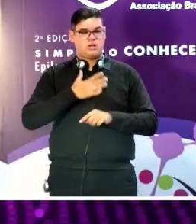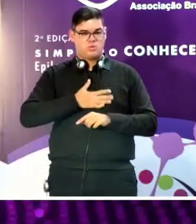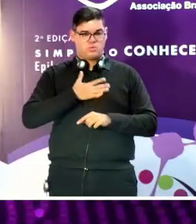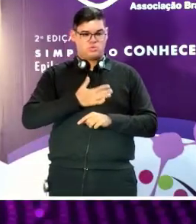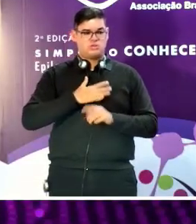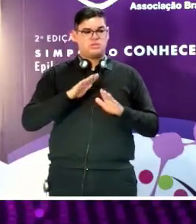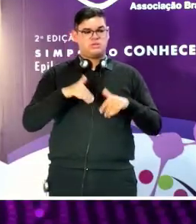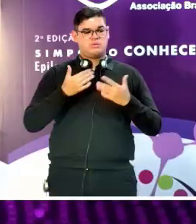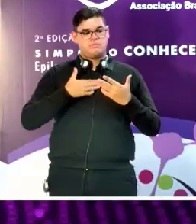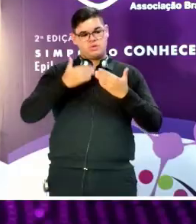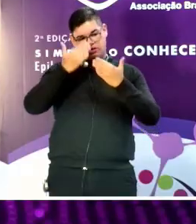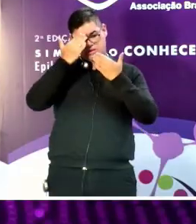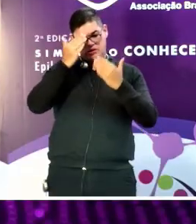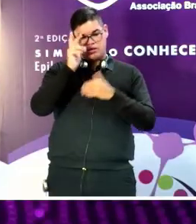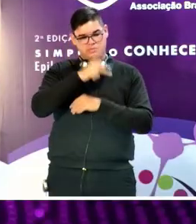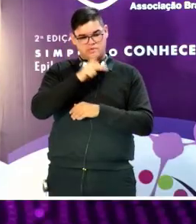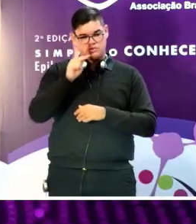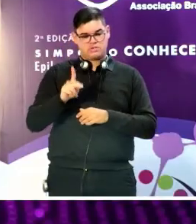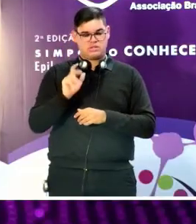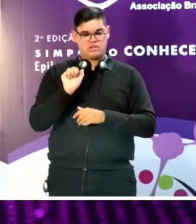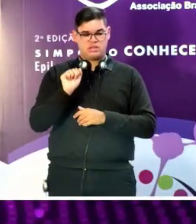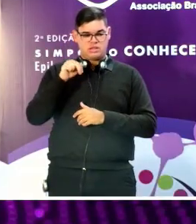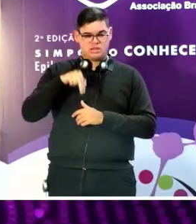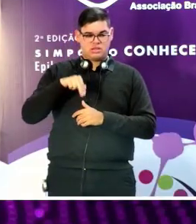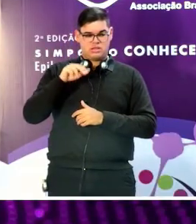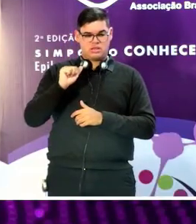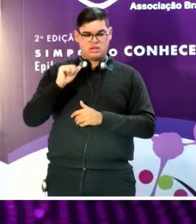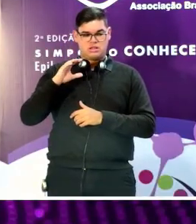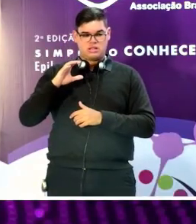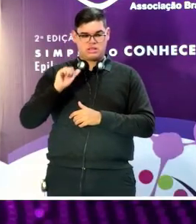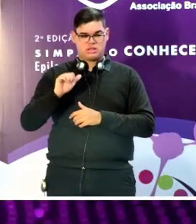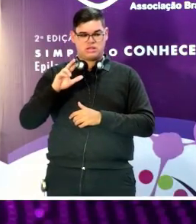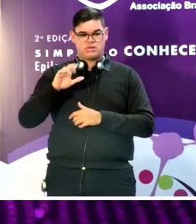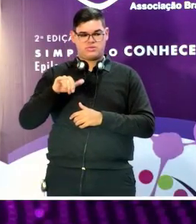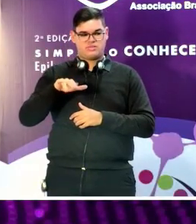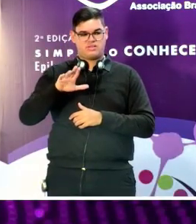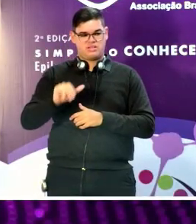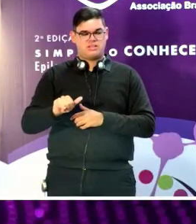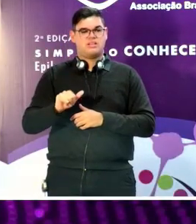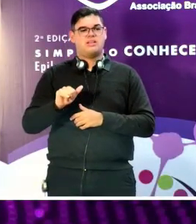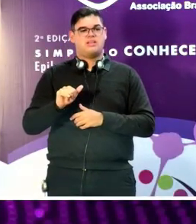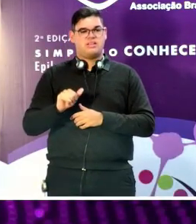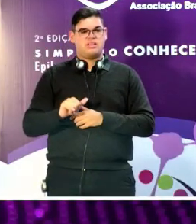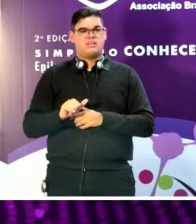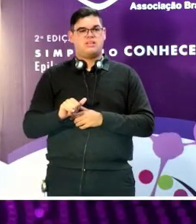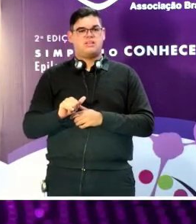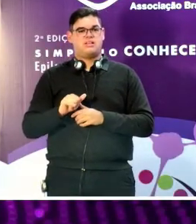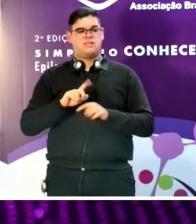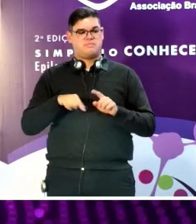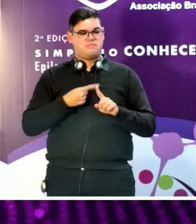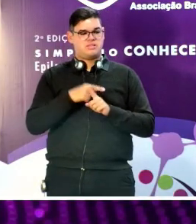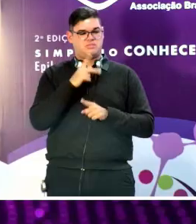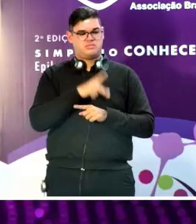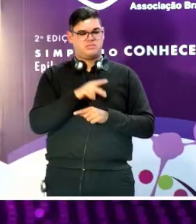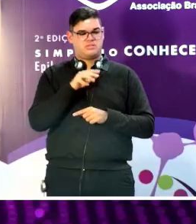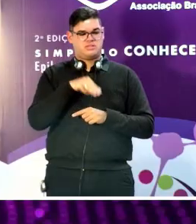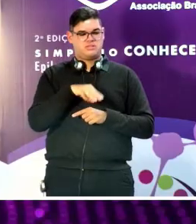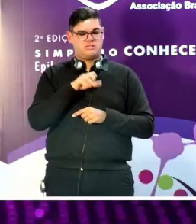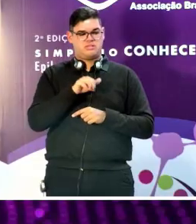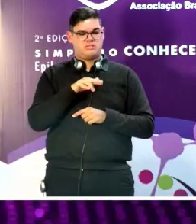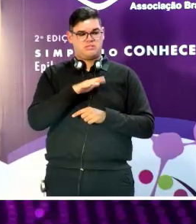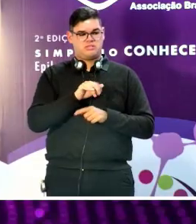Meus agradecimentos à professora Ana Carolina Mortari, à professora Márcia Mortari e à doutora